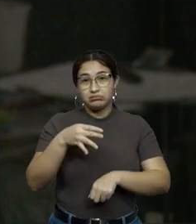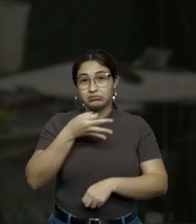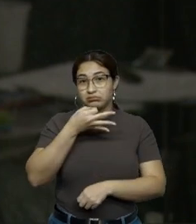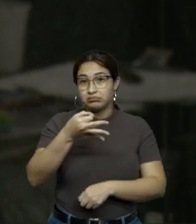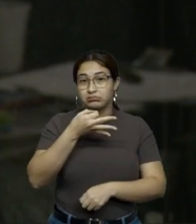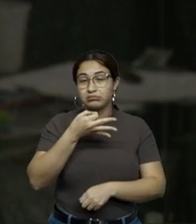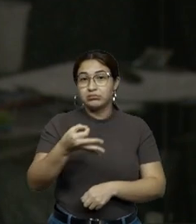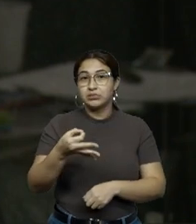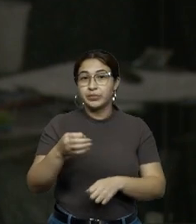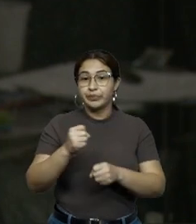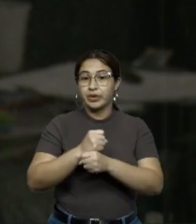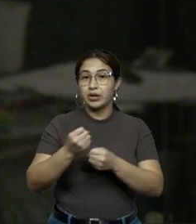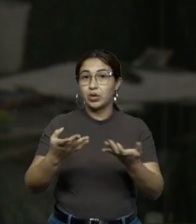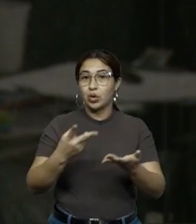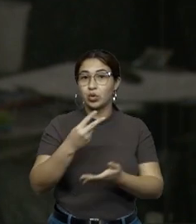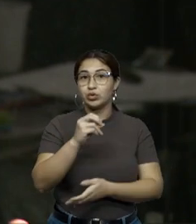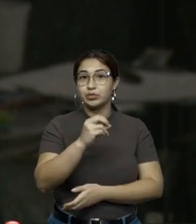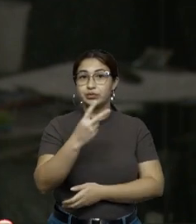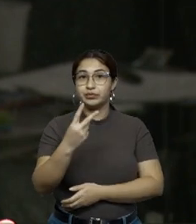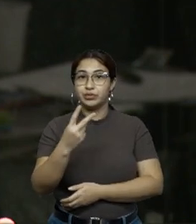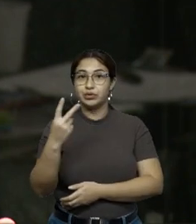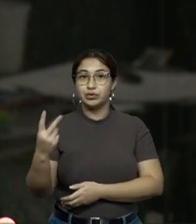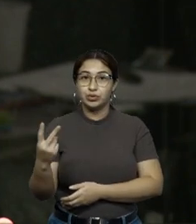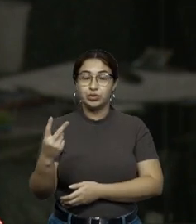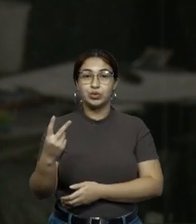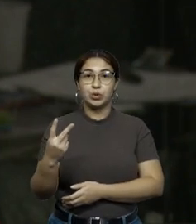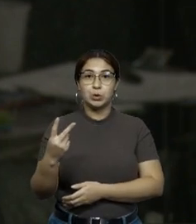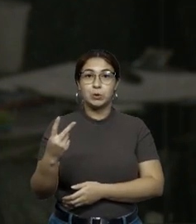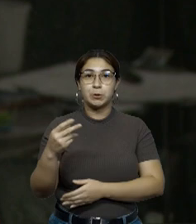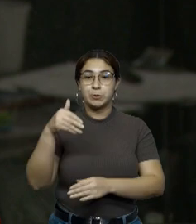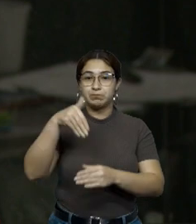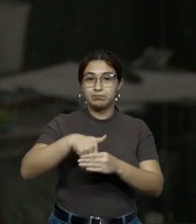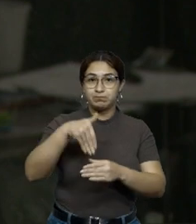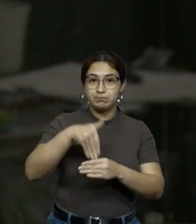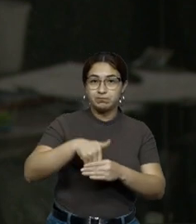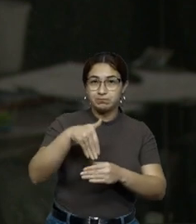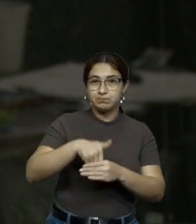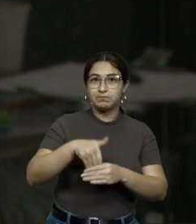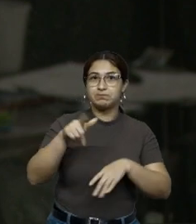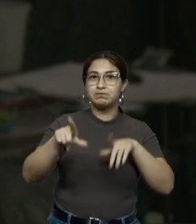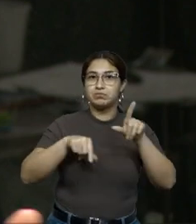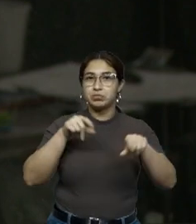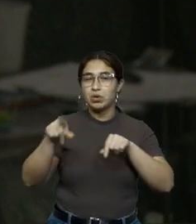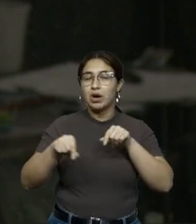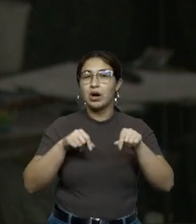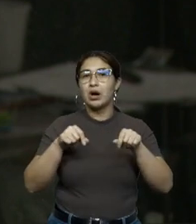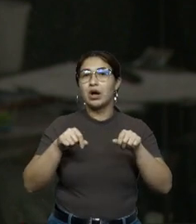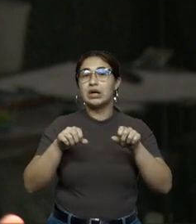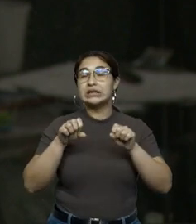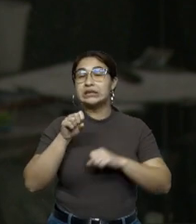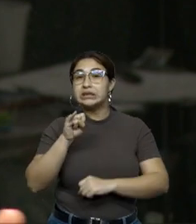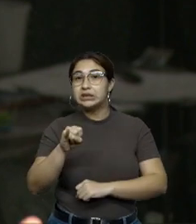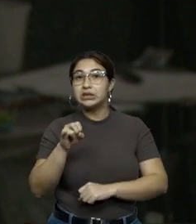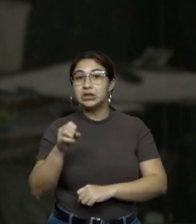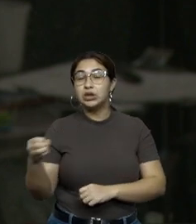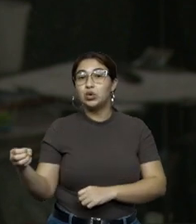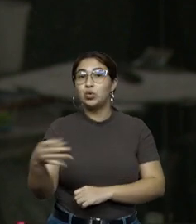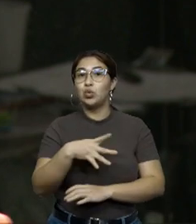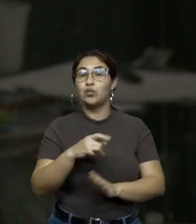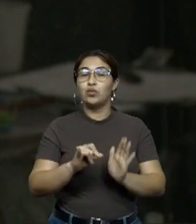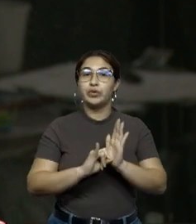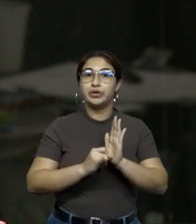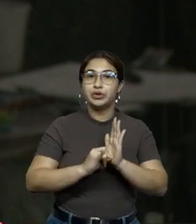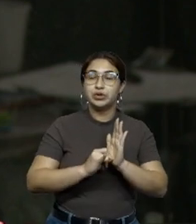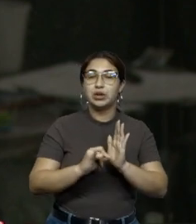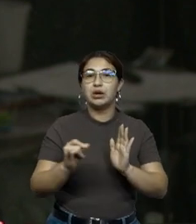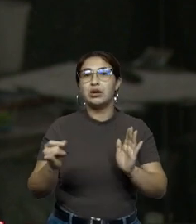questão de que nesse ano vamos e no ano eleitoral se fosse possível novo edital e o novo processo